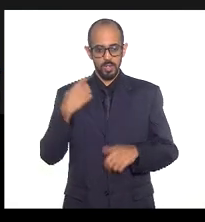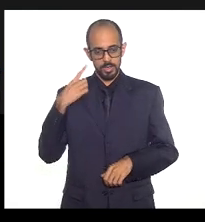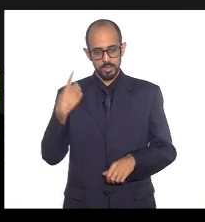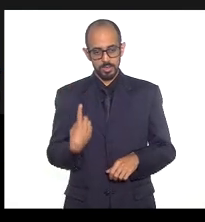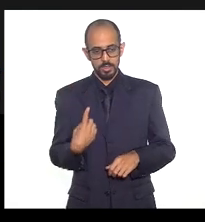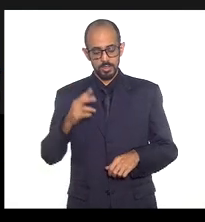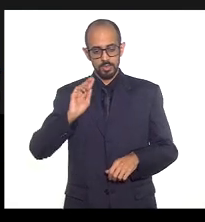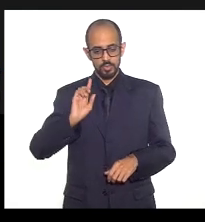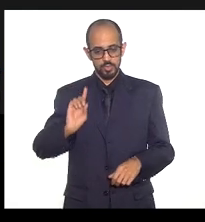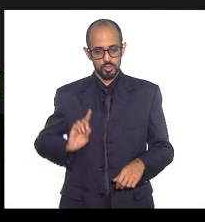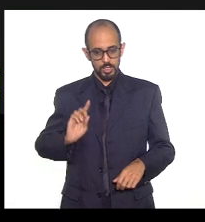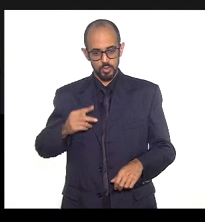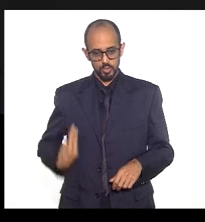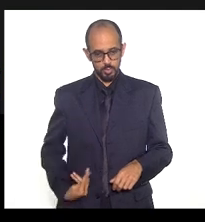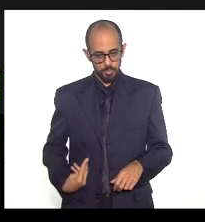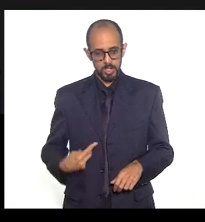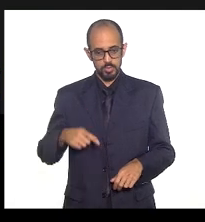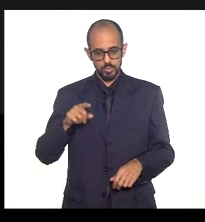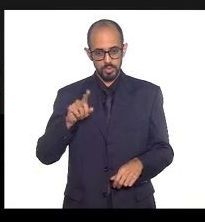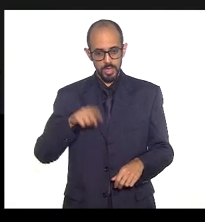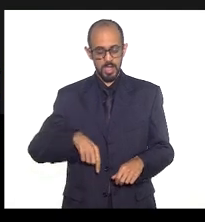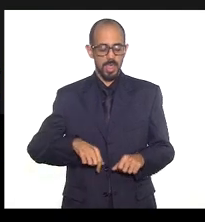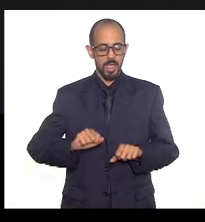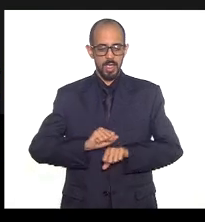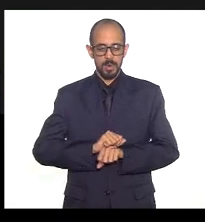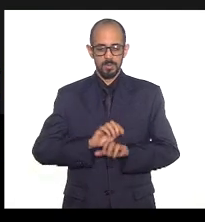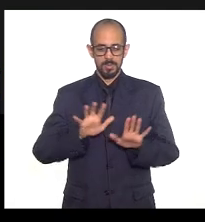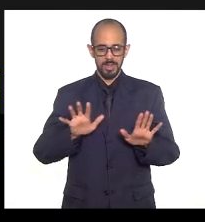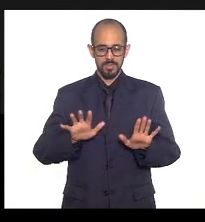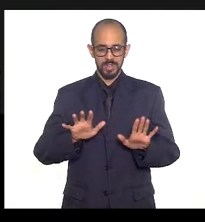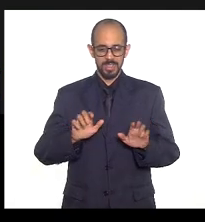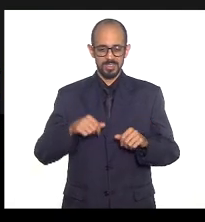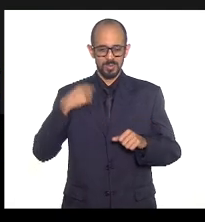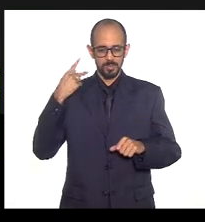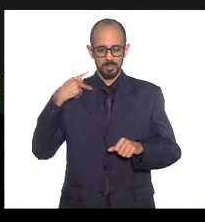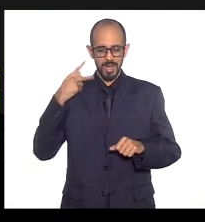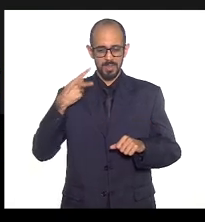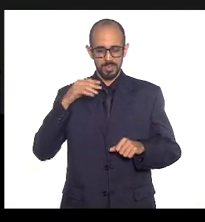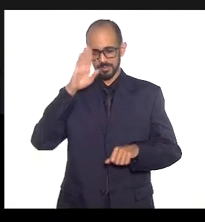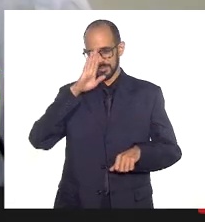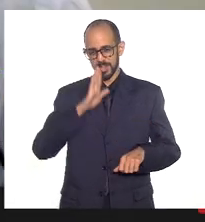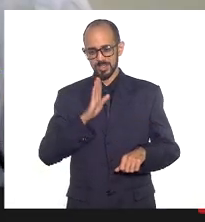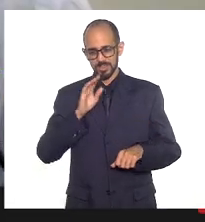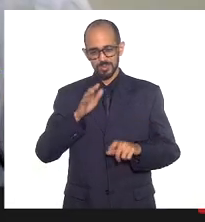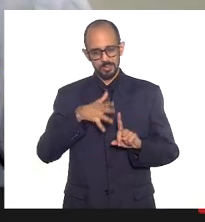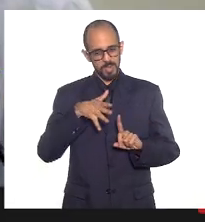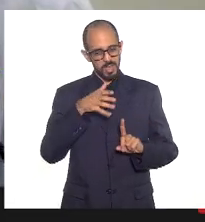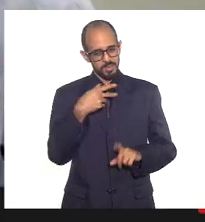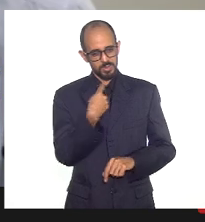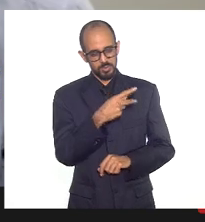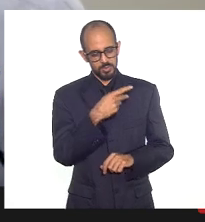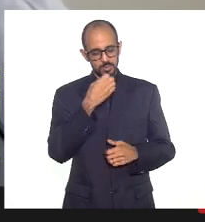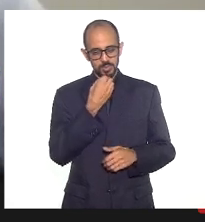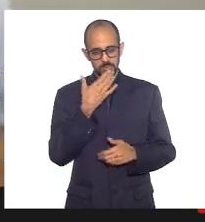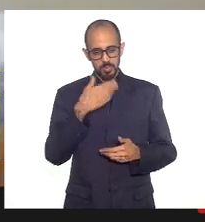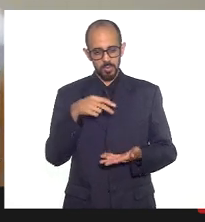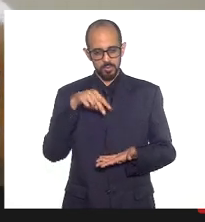Dani Monteiro, que é certamente uma grande revelação do Parlamento Brasileiro. Dani, você tem a palavra. Que bom ter você nessa frente conosco.